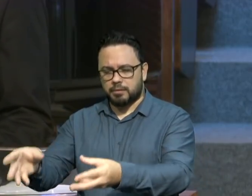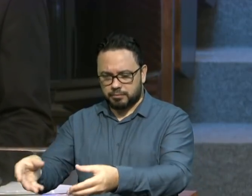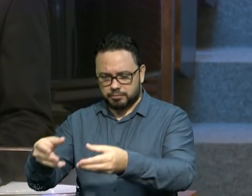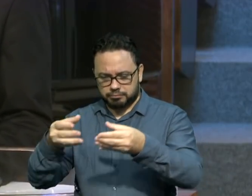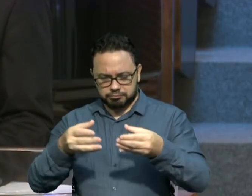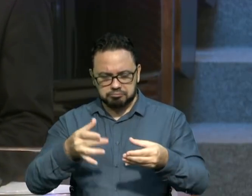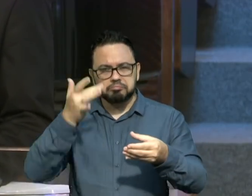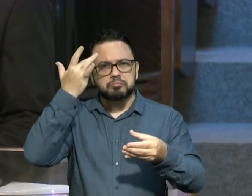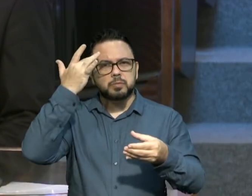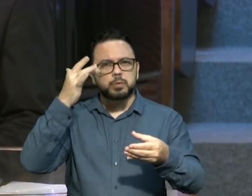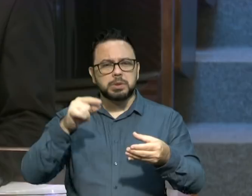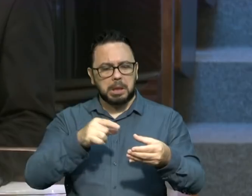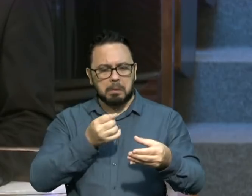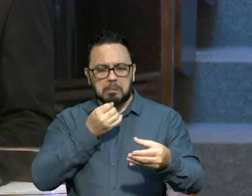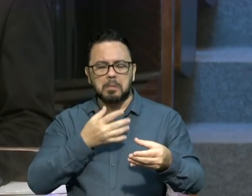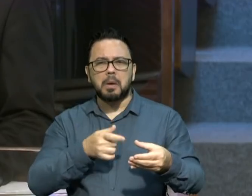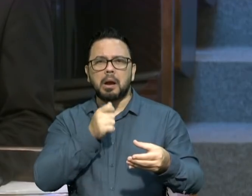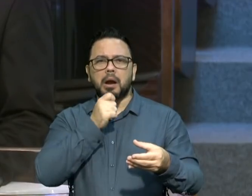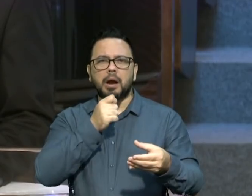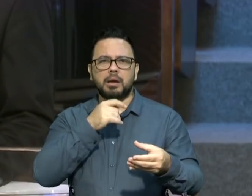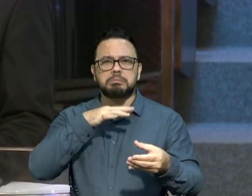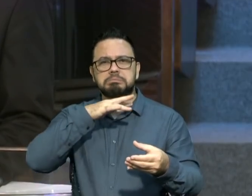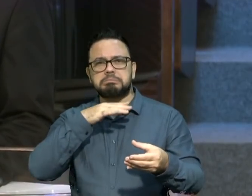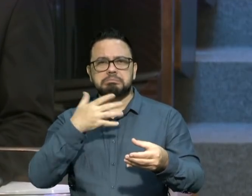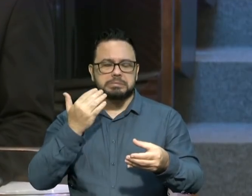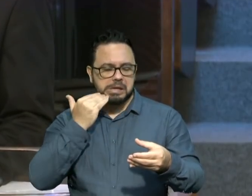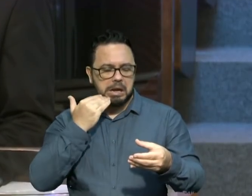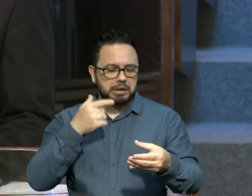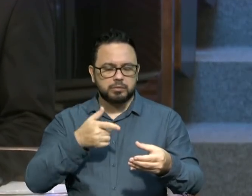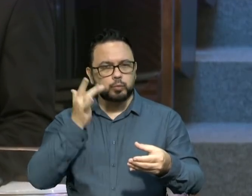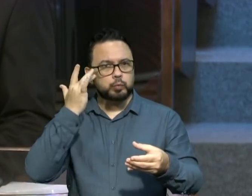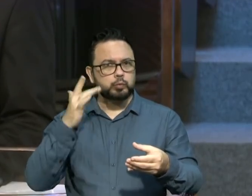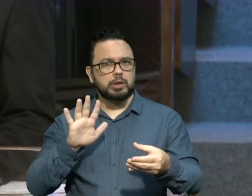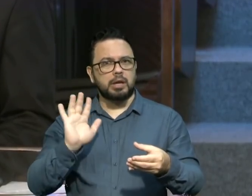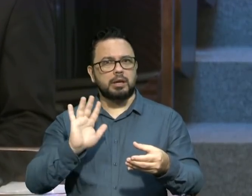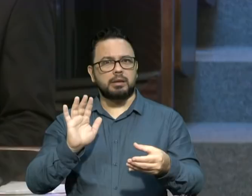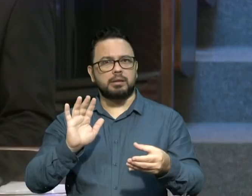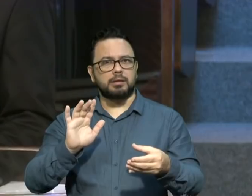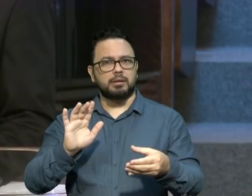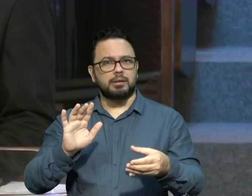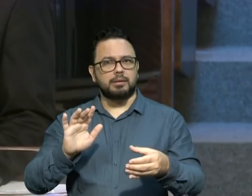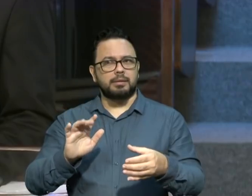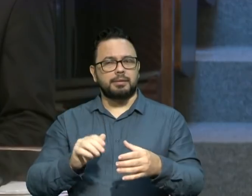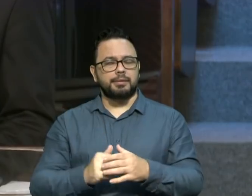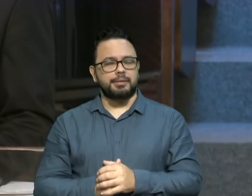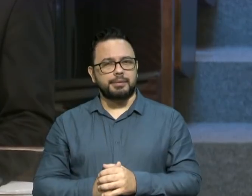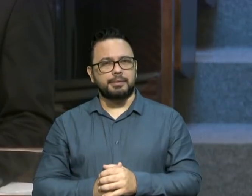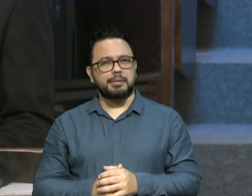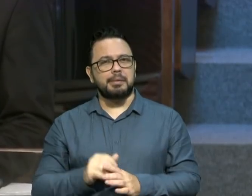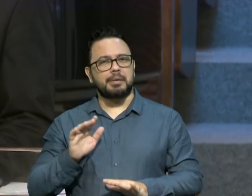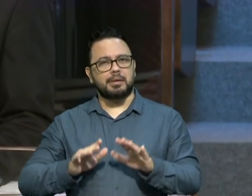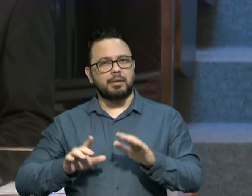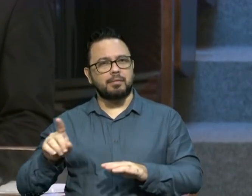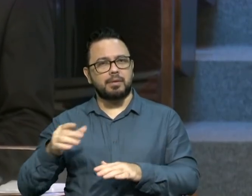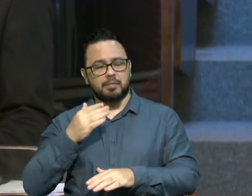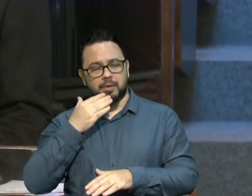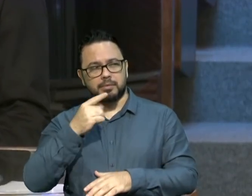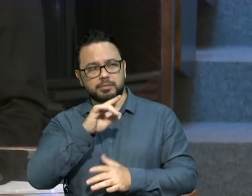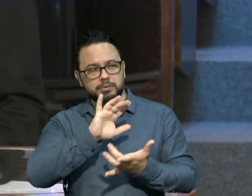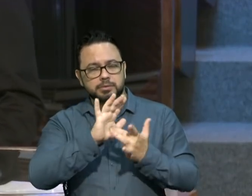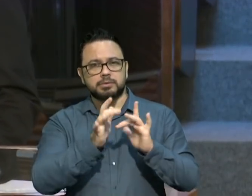se ele vai estar em condições bom mas se tiver e eu acho que ela vai pedir para